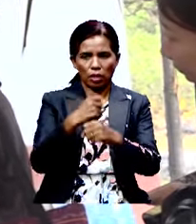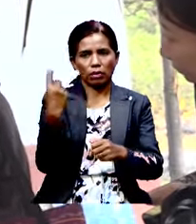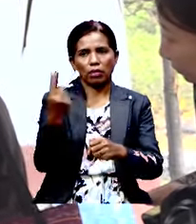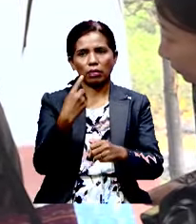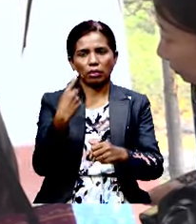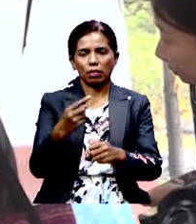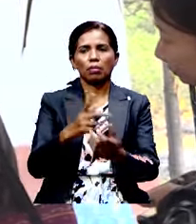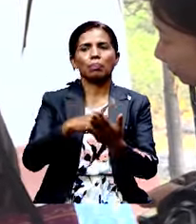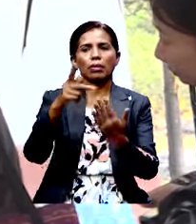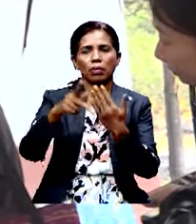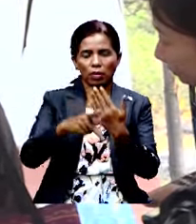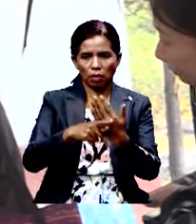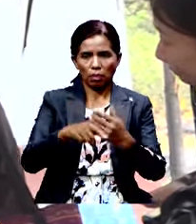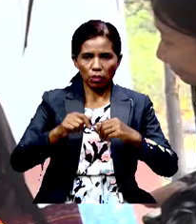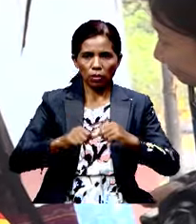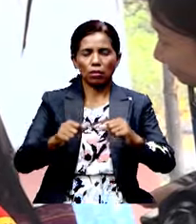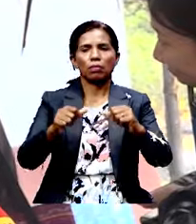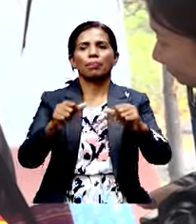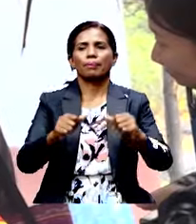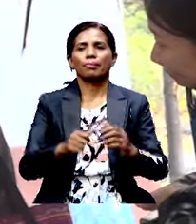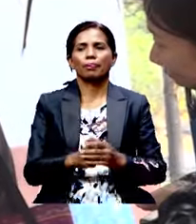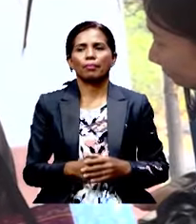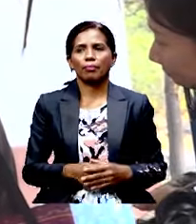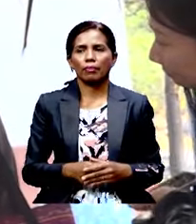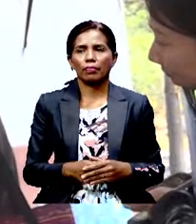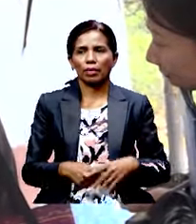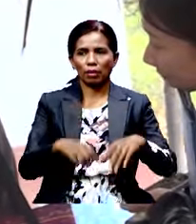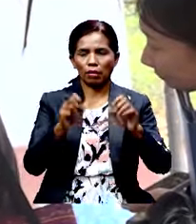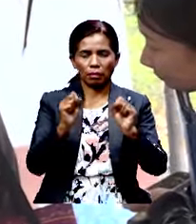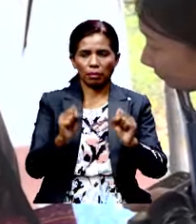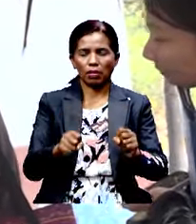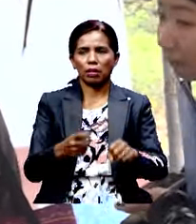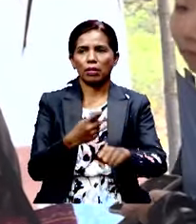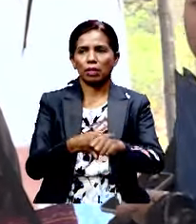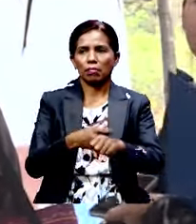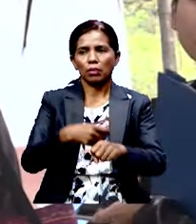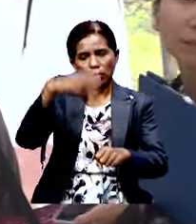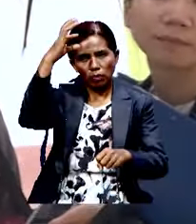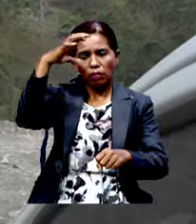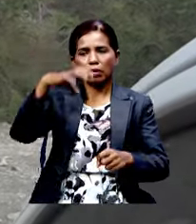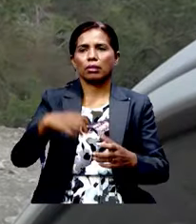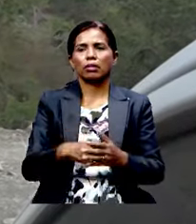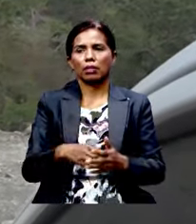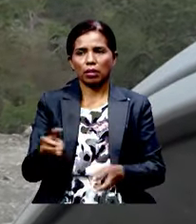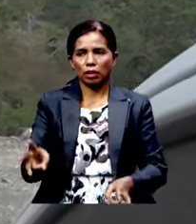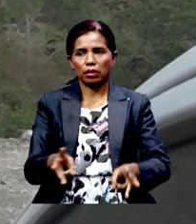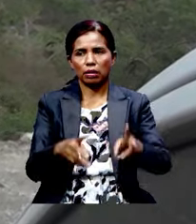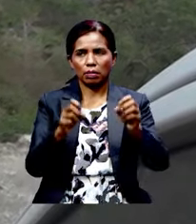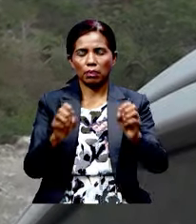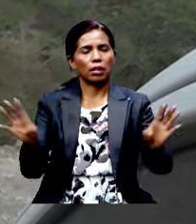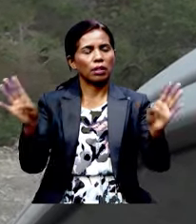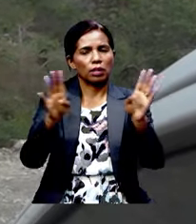hansen programa pemopa ne lao para bele ia tempo udan estrada sirna bele taka